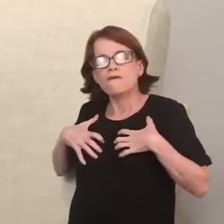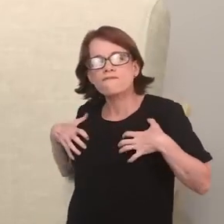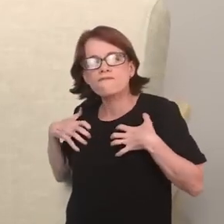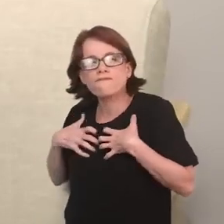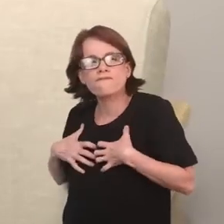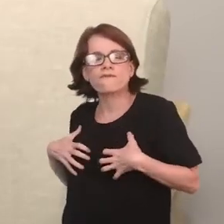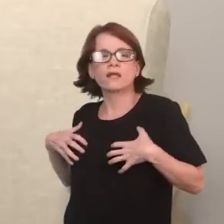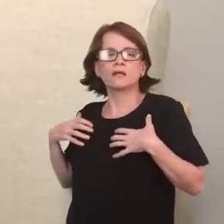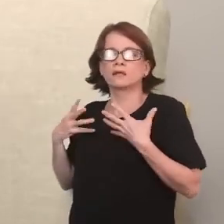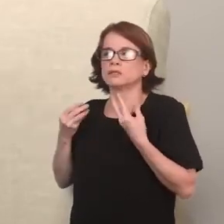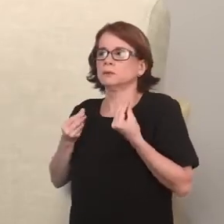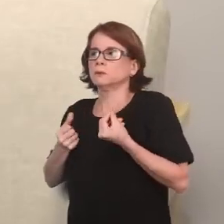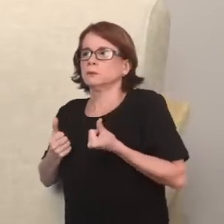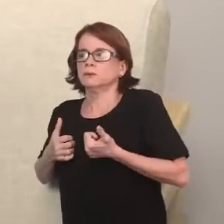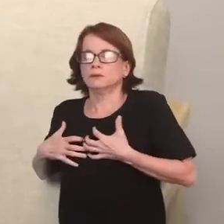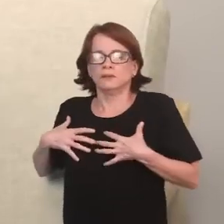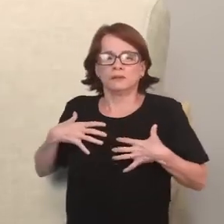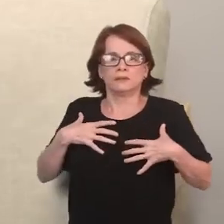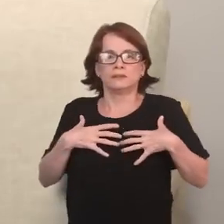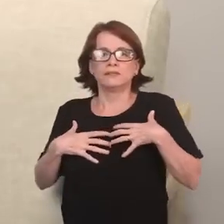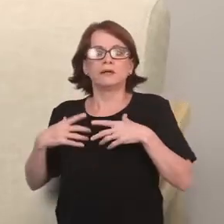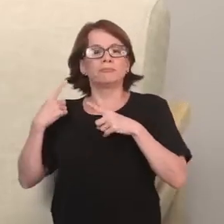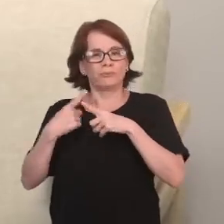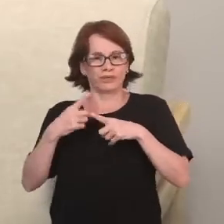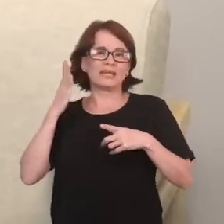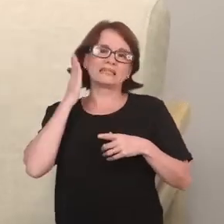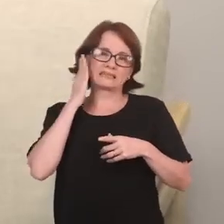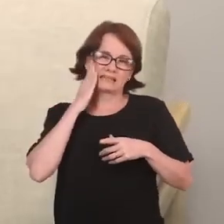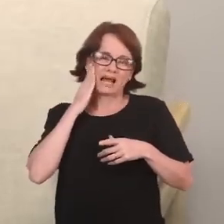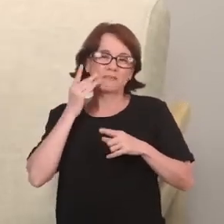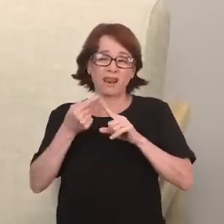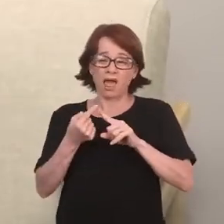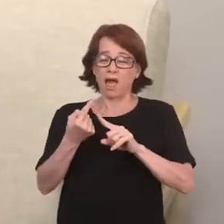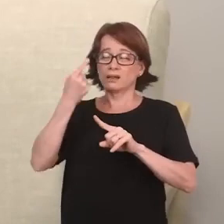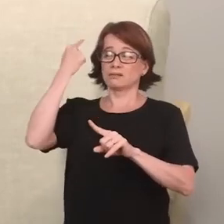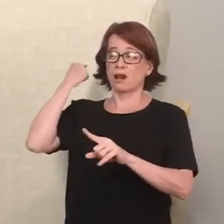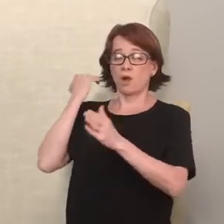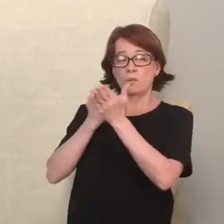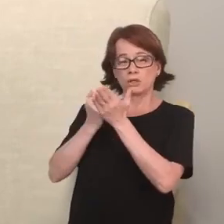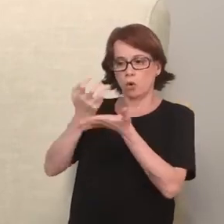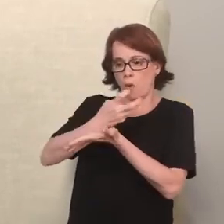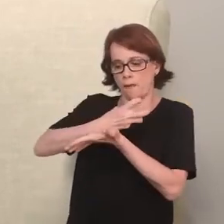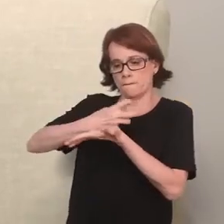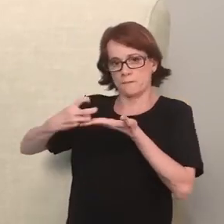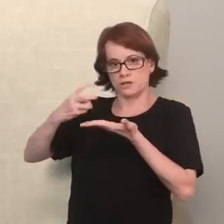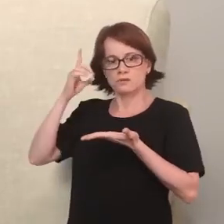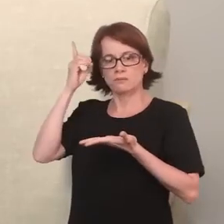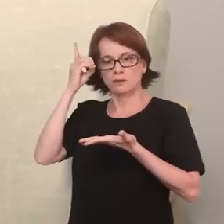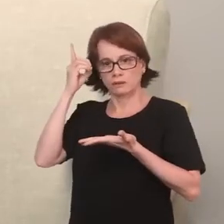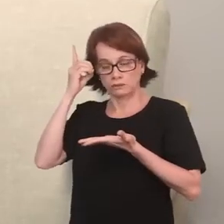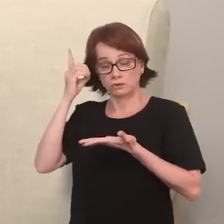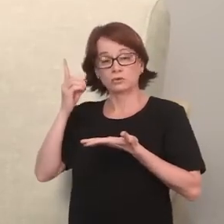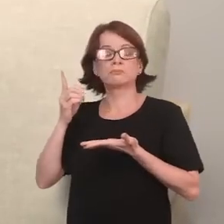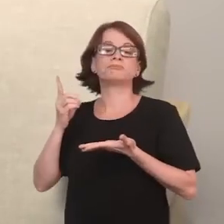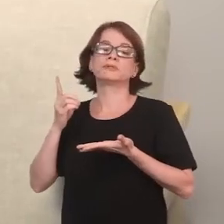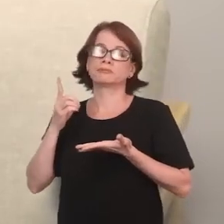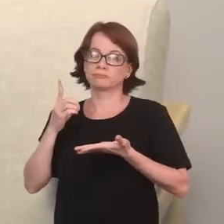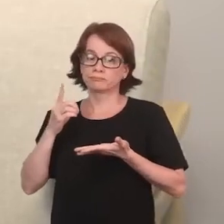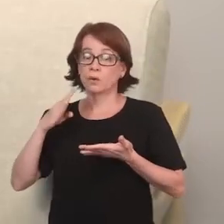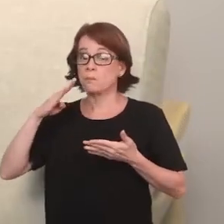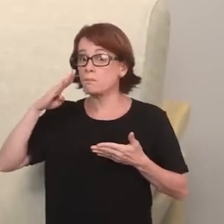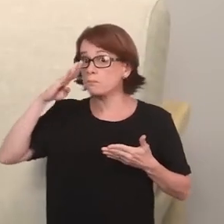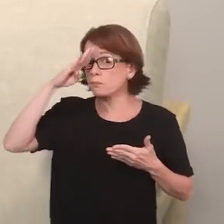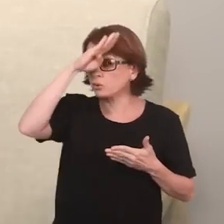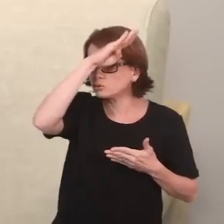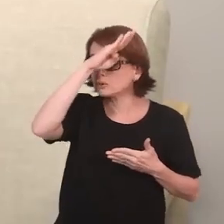de um tempo para cá, tudo que a gente caminhou, desde o impeachment da Dilma, o Bolsonaro, o que o governo